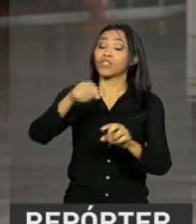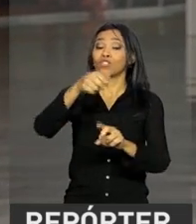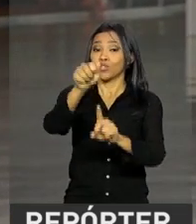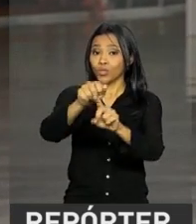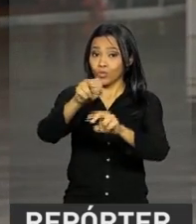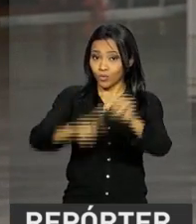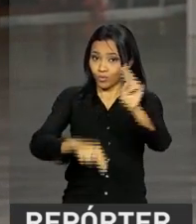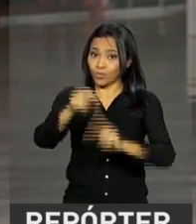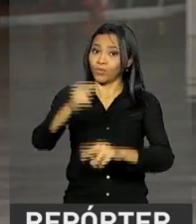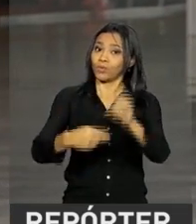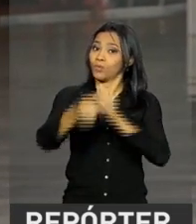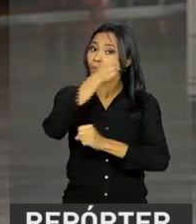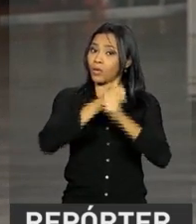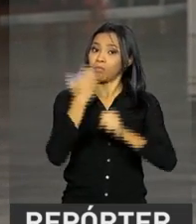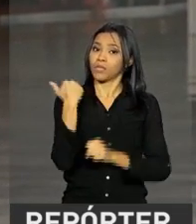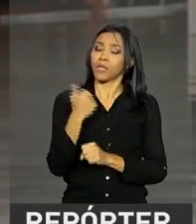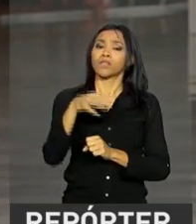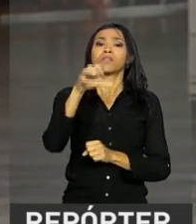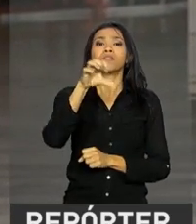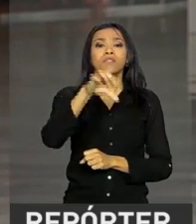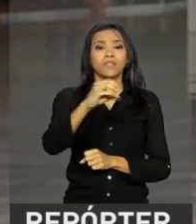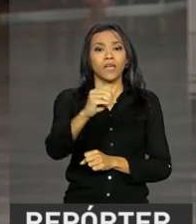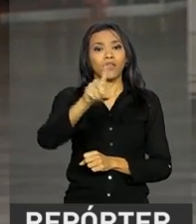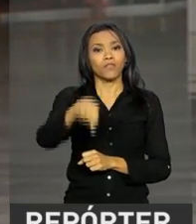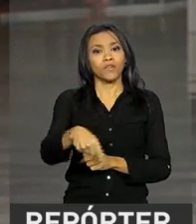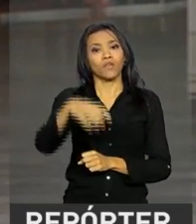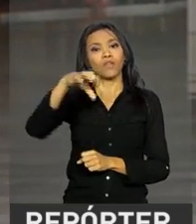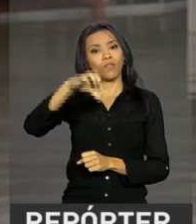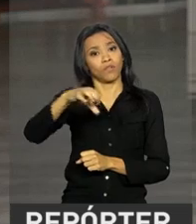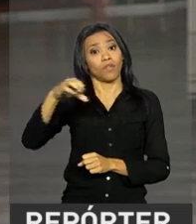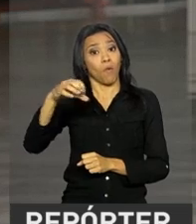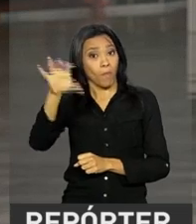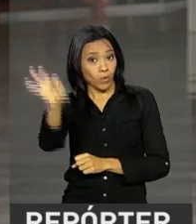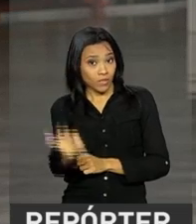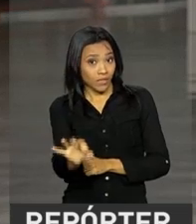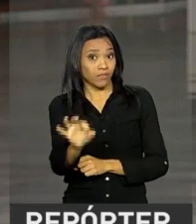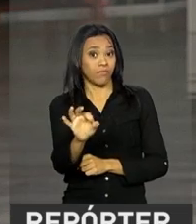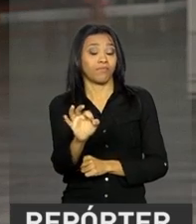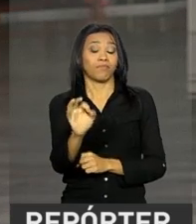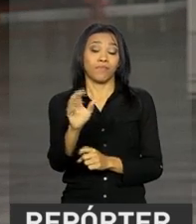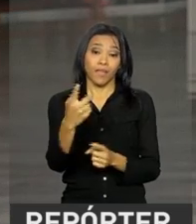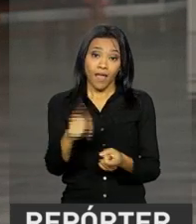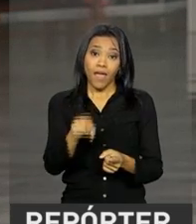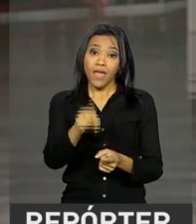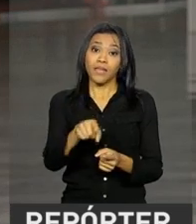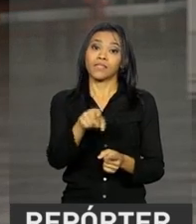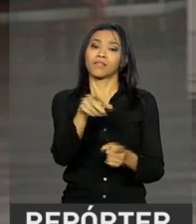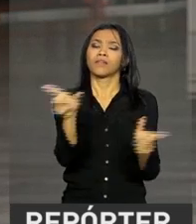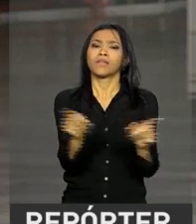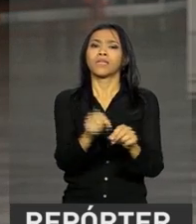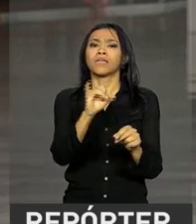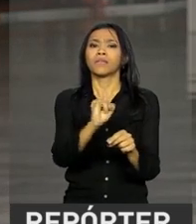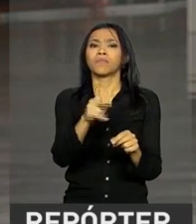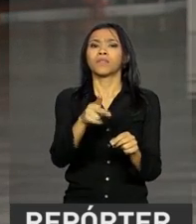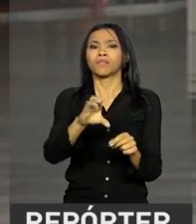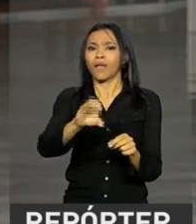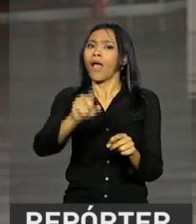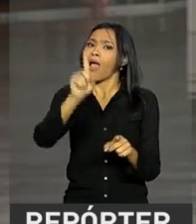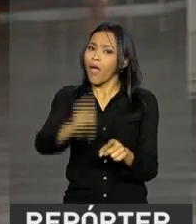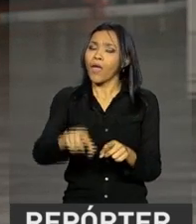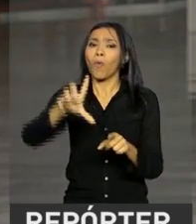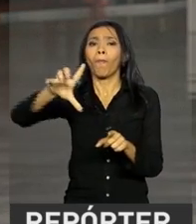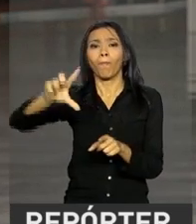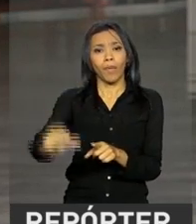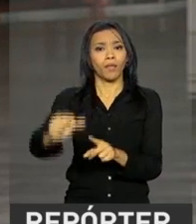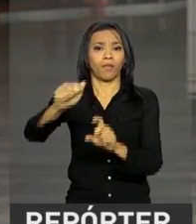ano passado de 0,99% mais da metade Na verdade o indicador também é o menor como você falou é o menor